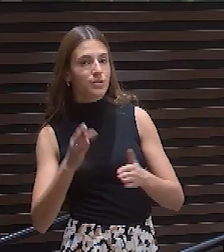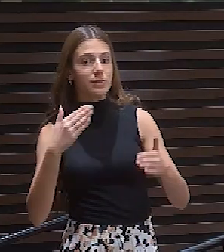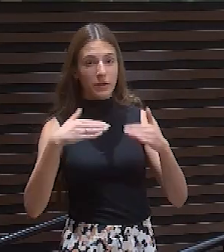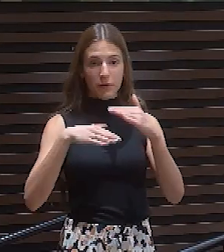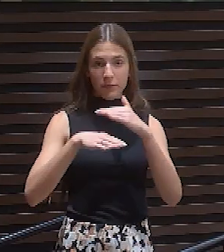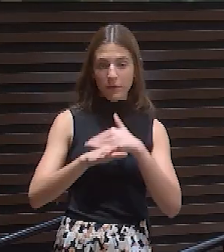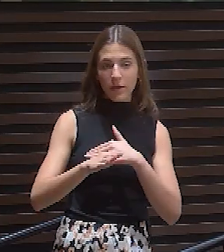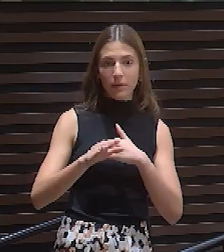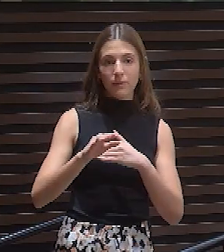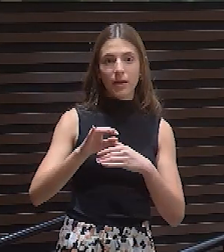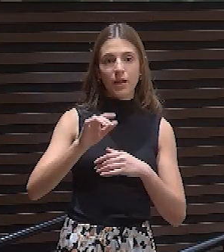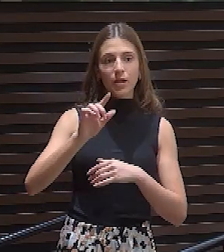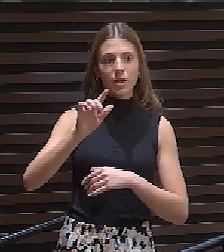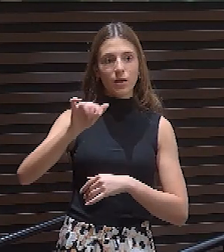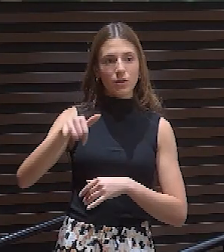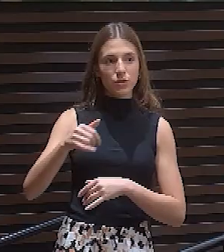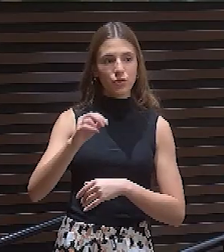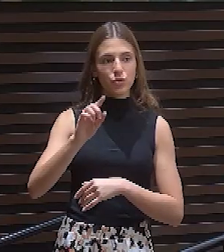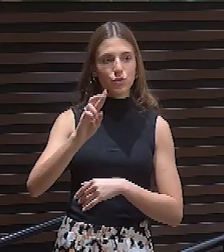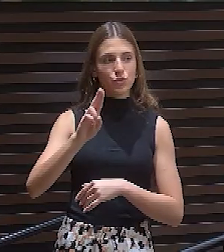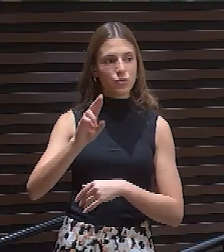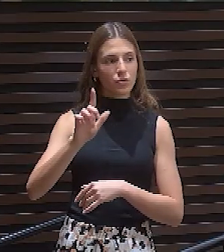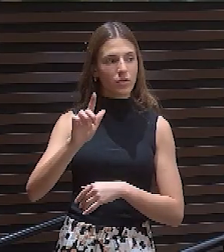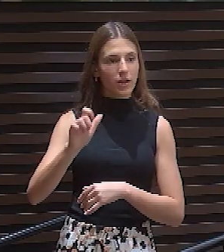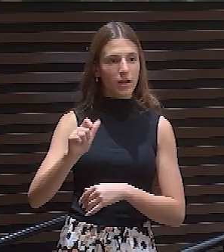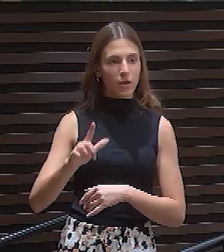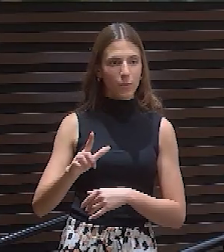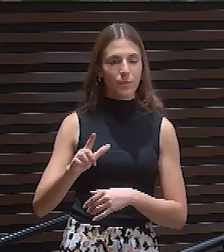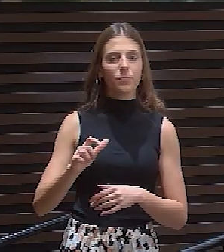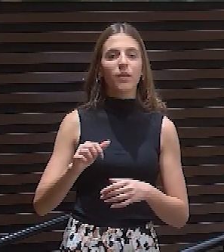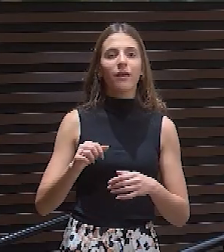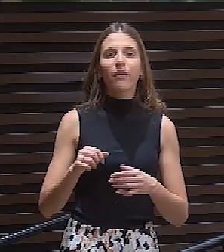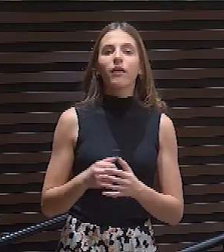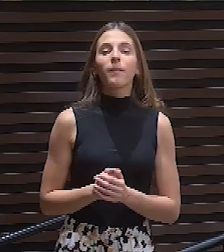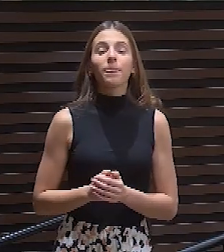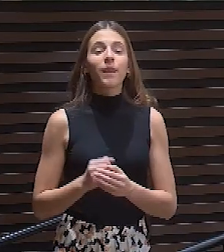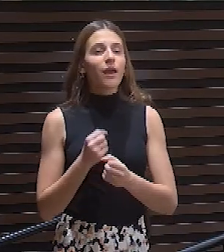Guarde essa frase. É impossível